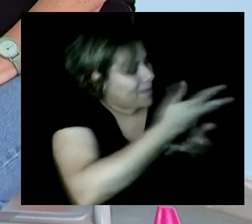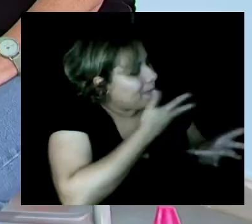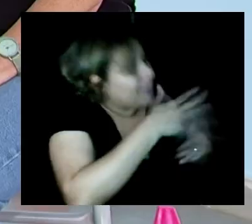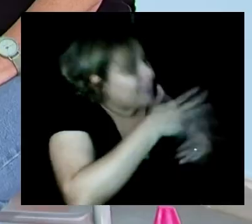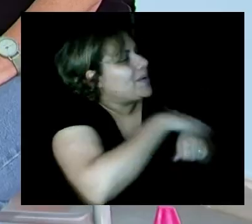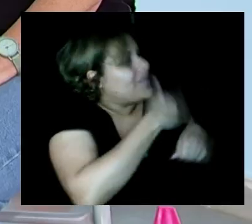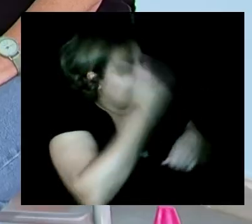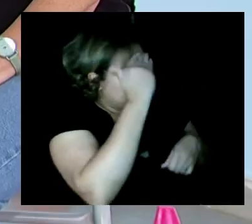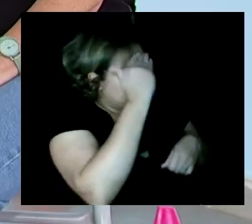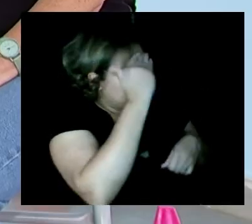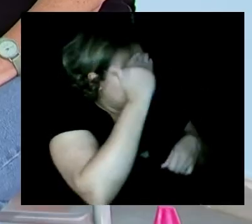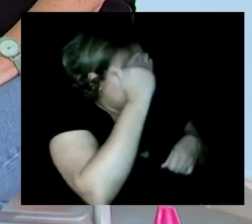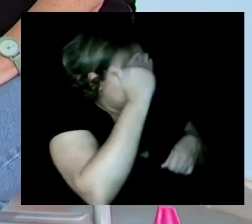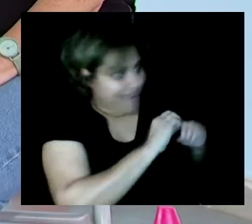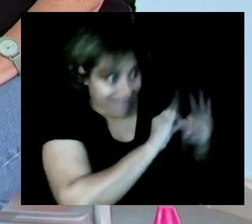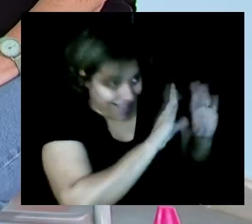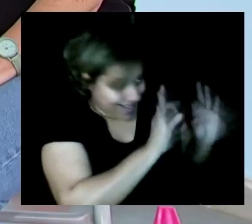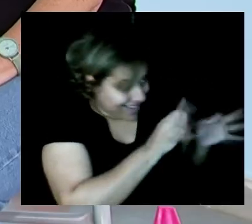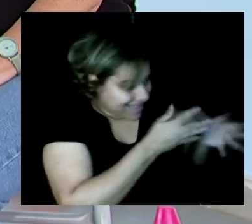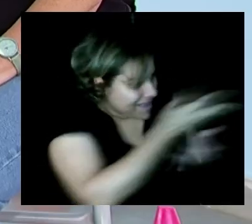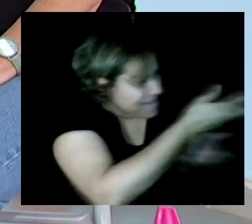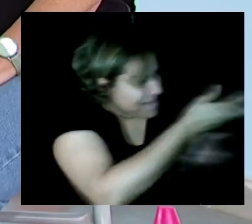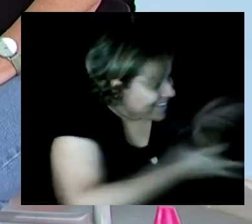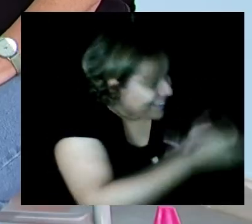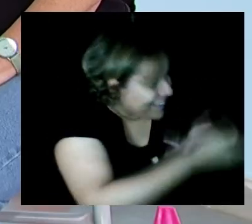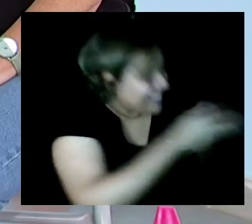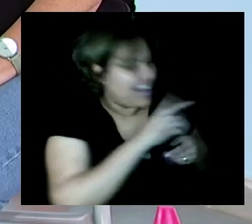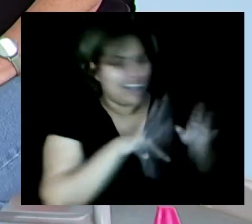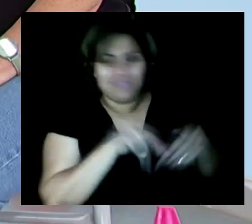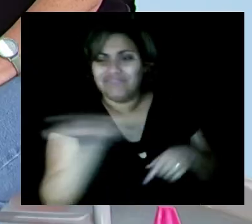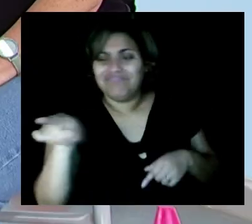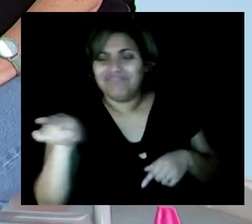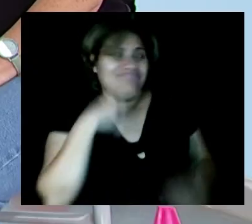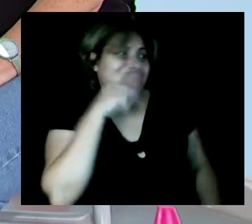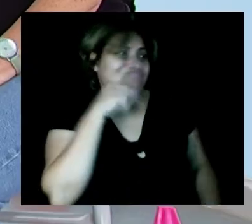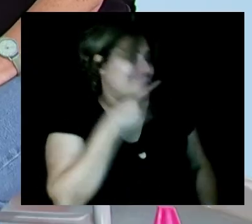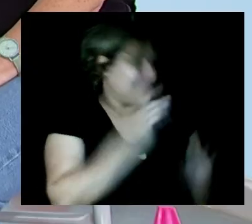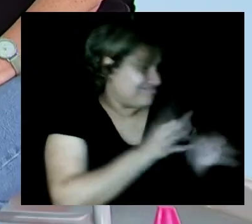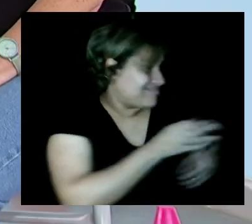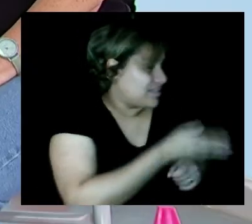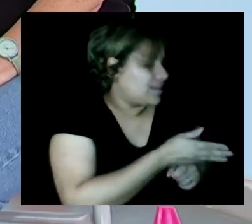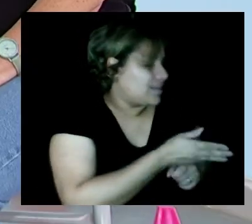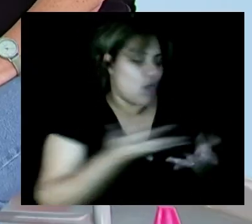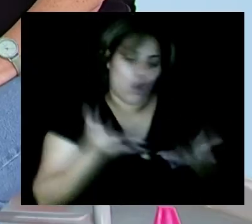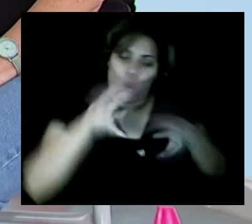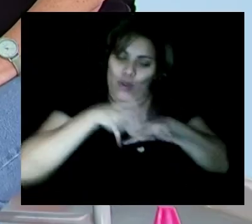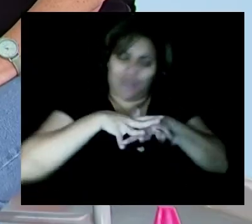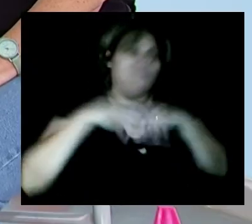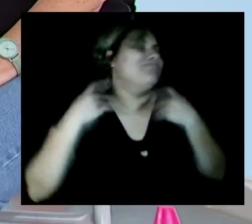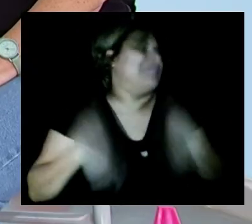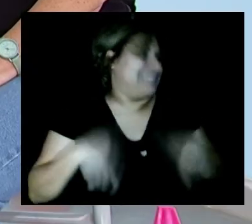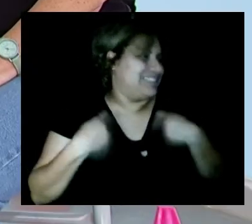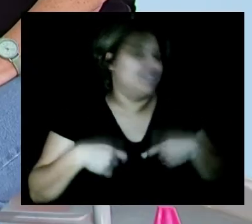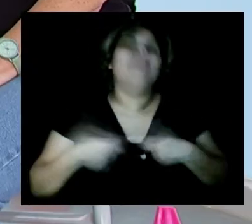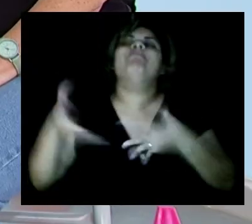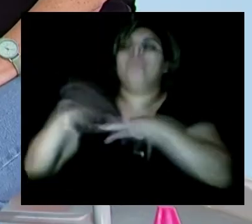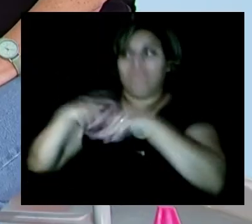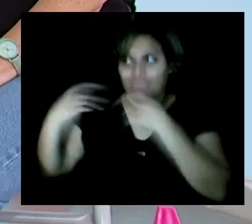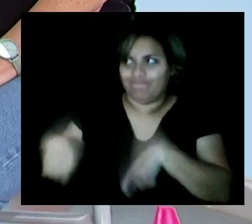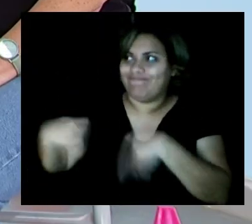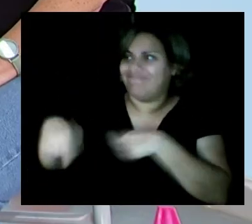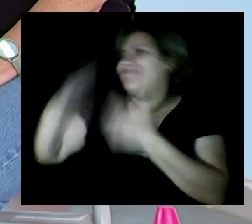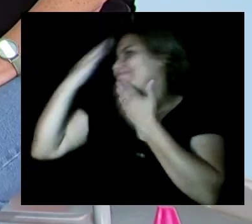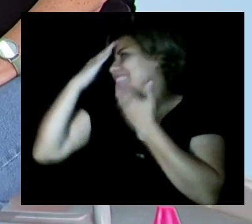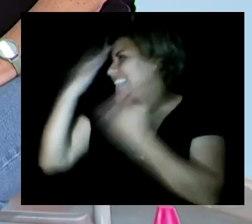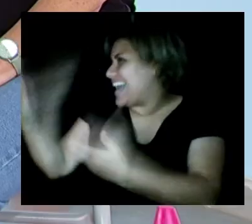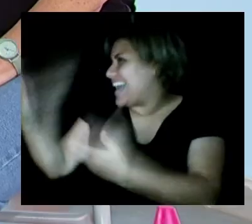E vice-versa. E eles não conseguem, né? Pois é, e incluir é muito necessário. Lilian, muito obrigada por dividir essa